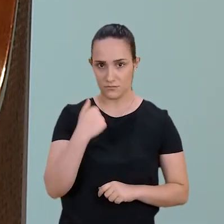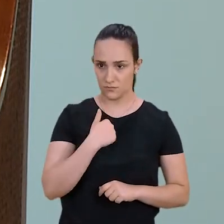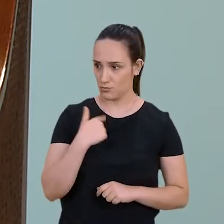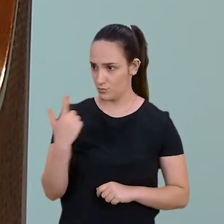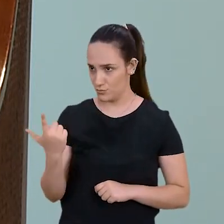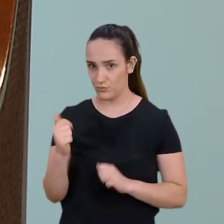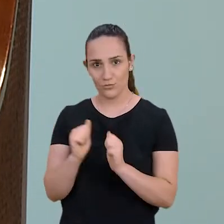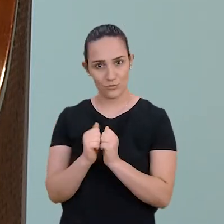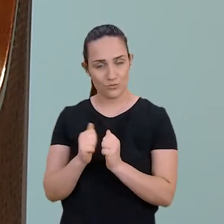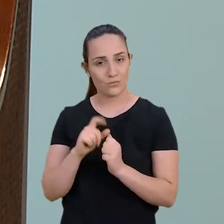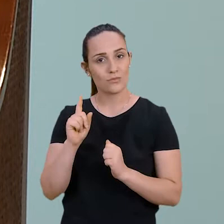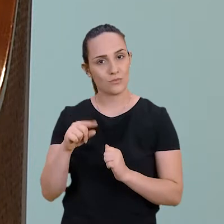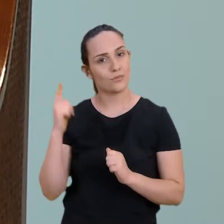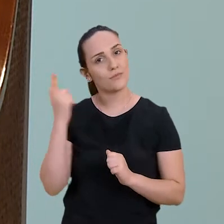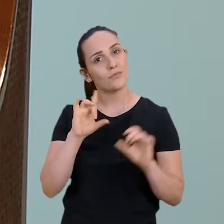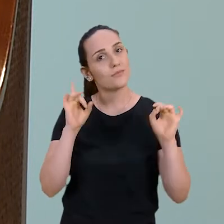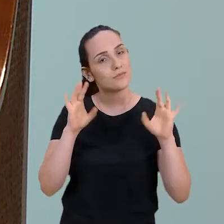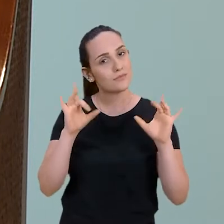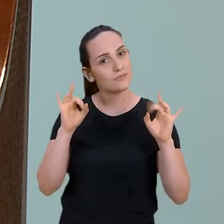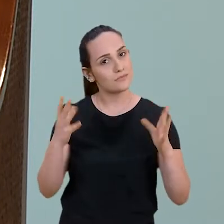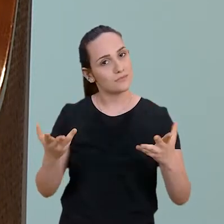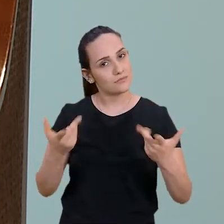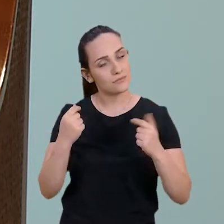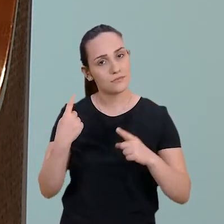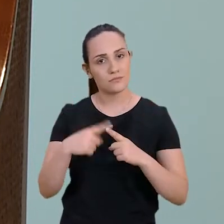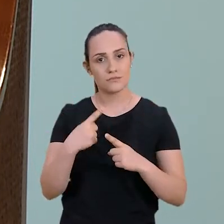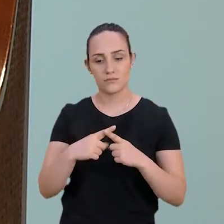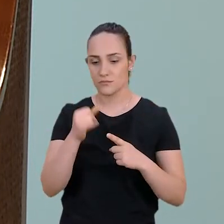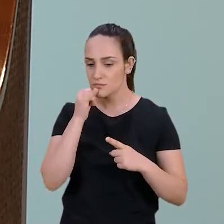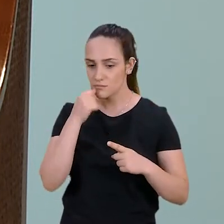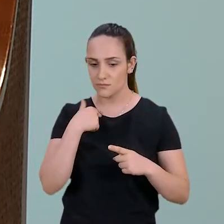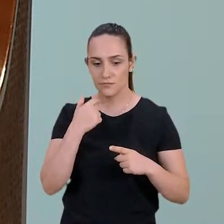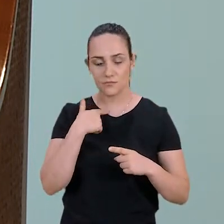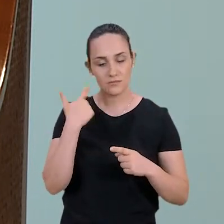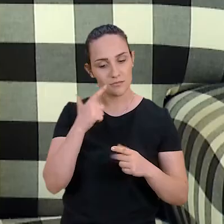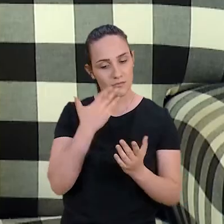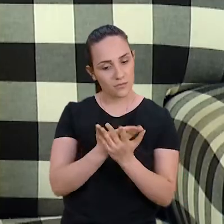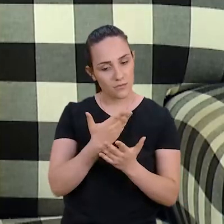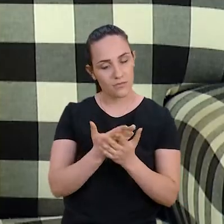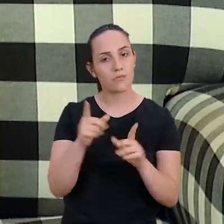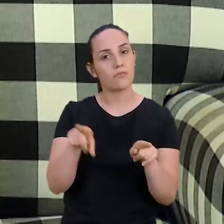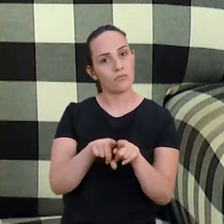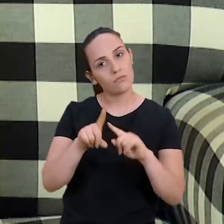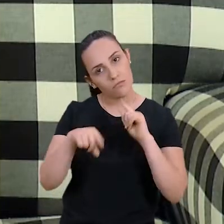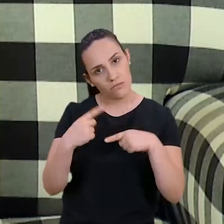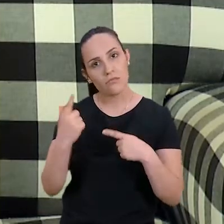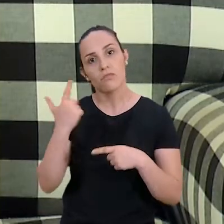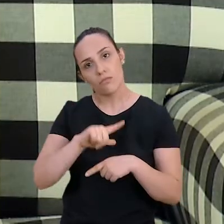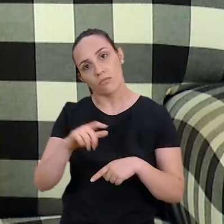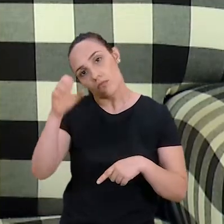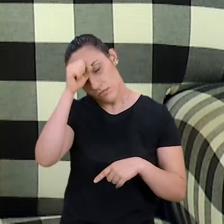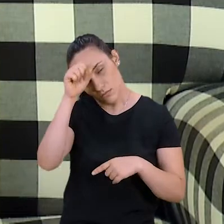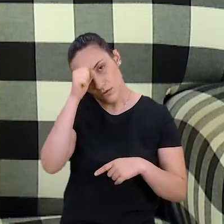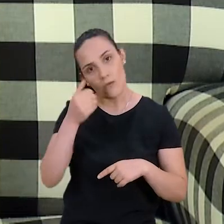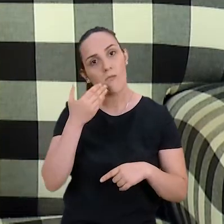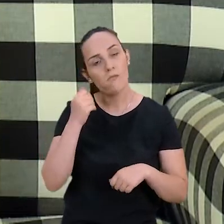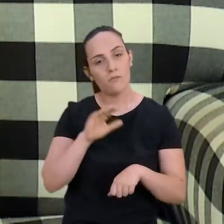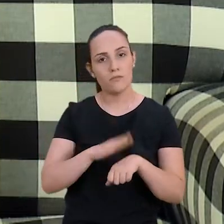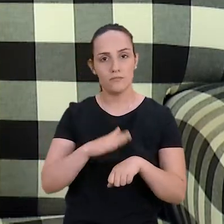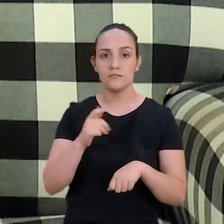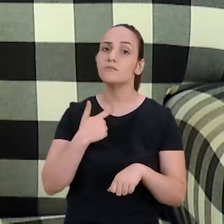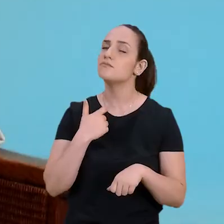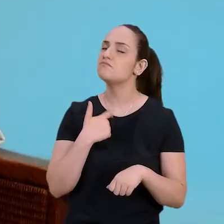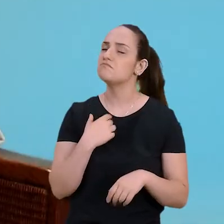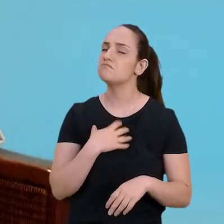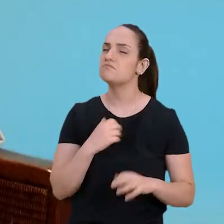né? Nós temos formação e informação, né? É o que eu costumo falar, né? E, assim, principalmente eu me acho muito